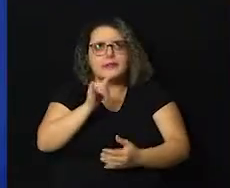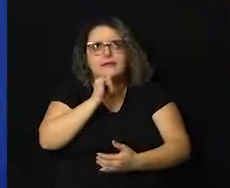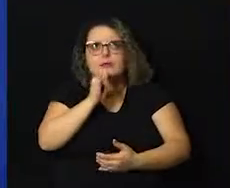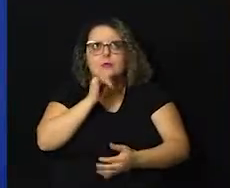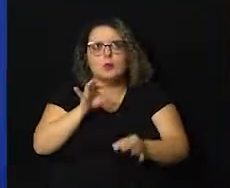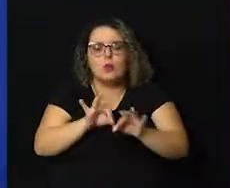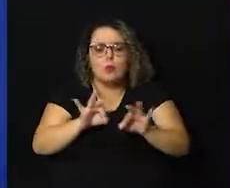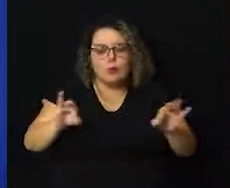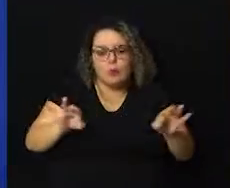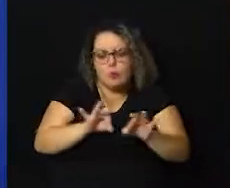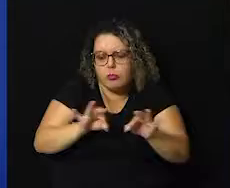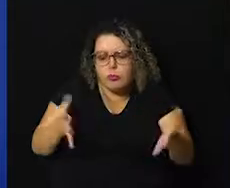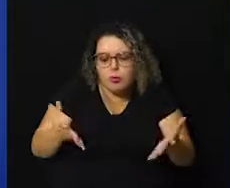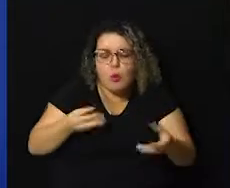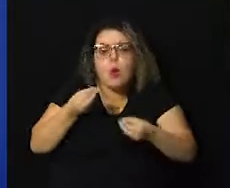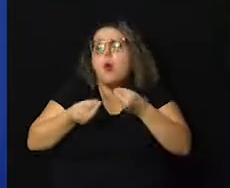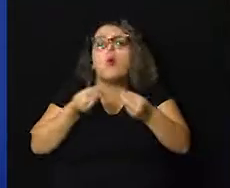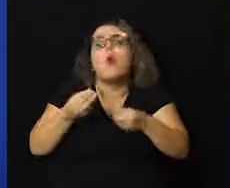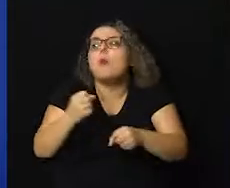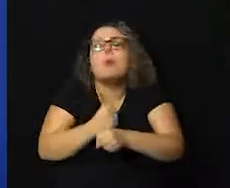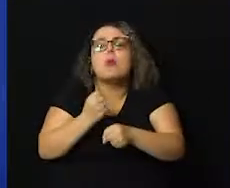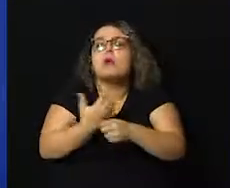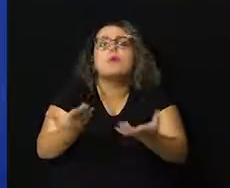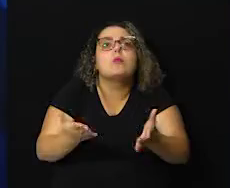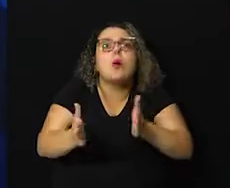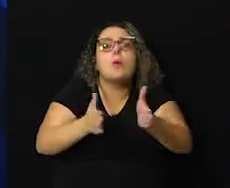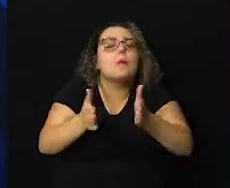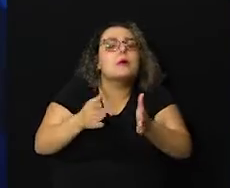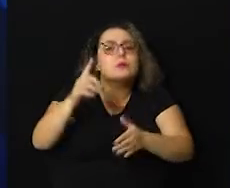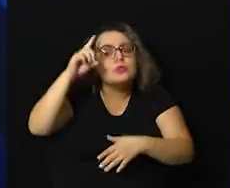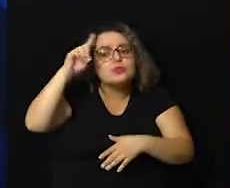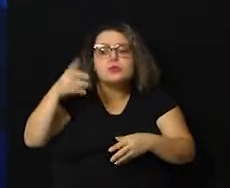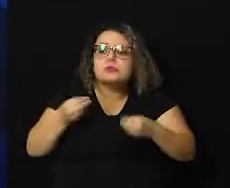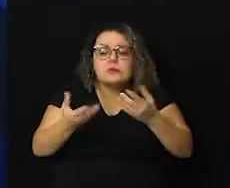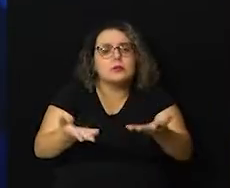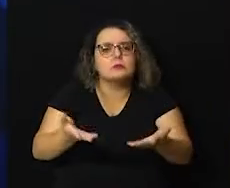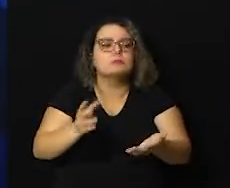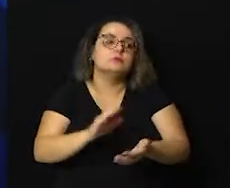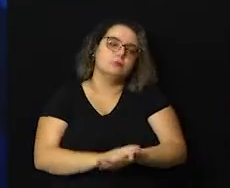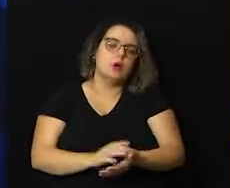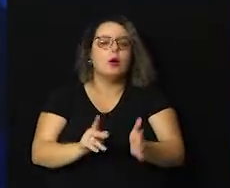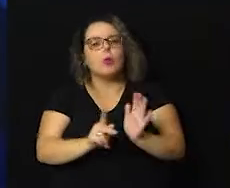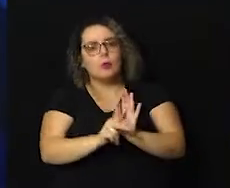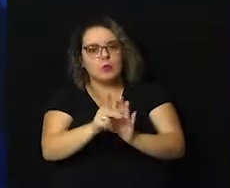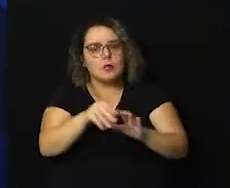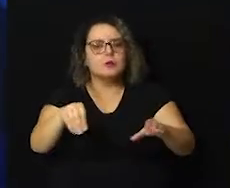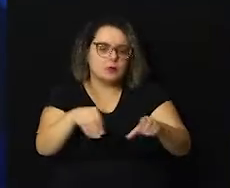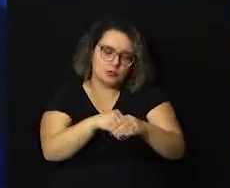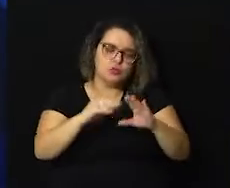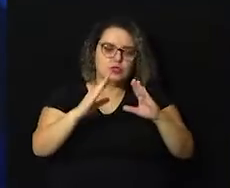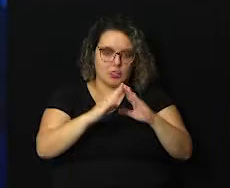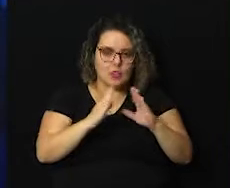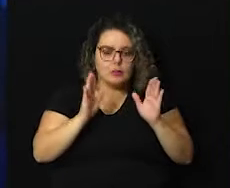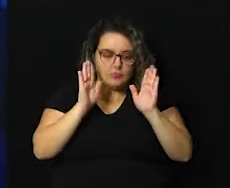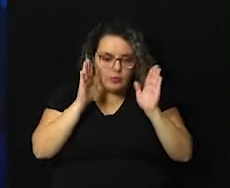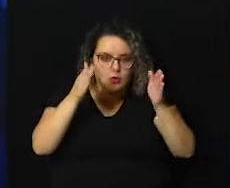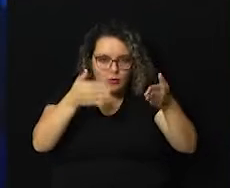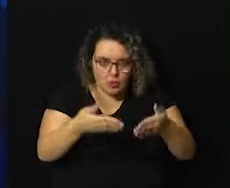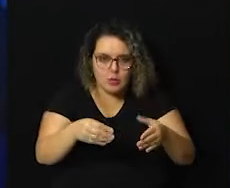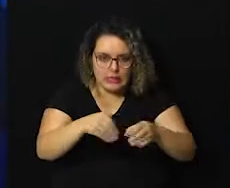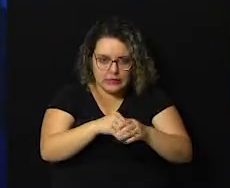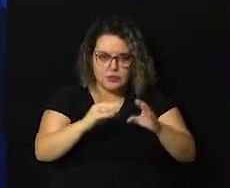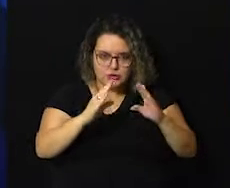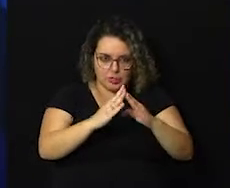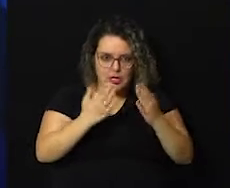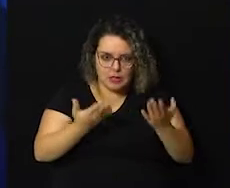para a gente pensar nesse Prazo Curto como funciona é basicamente são projetos residenciais não tinha